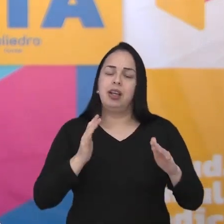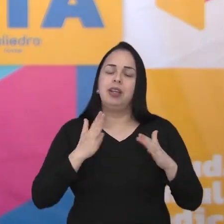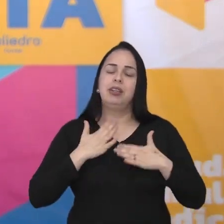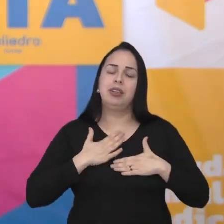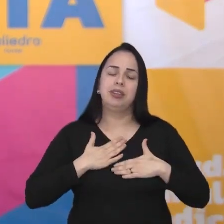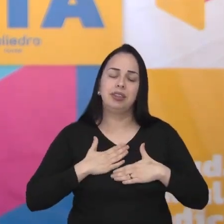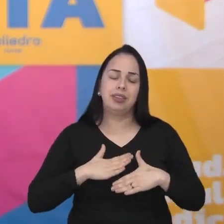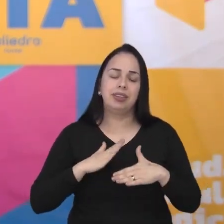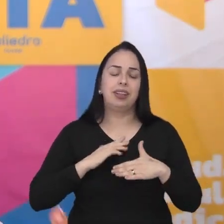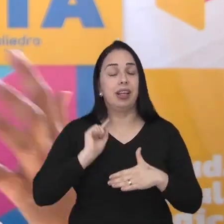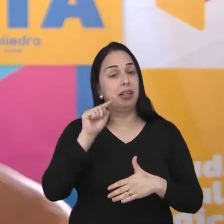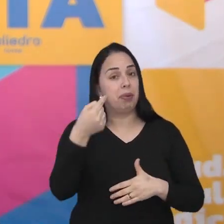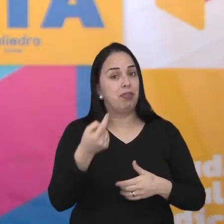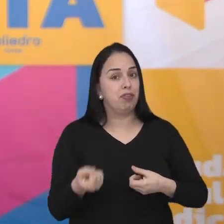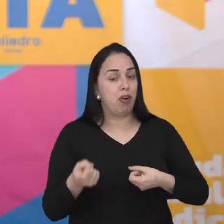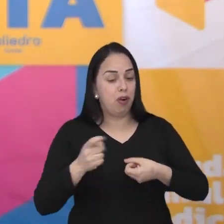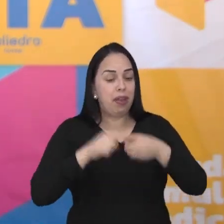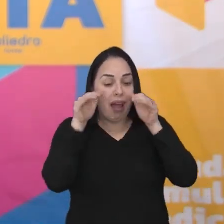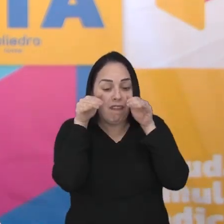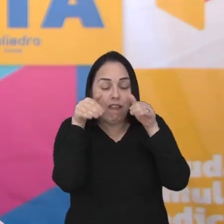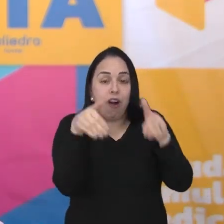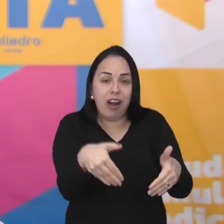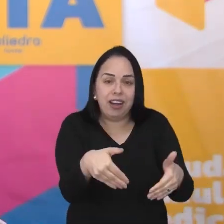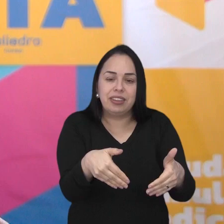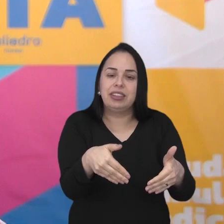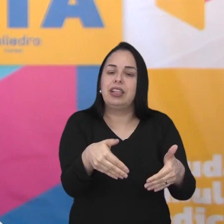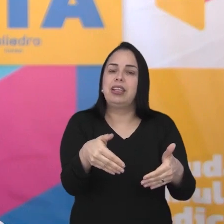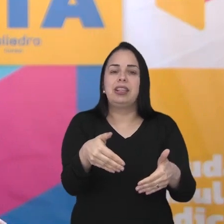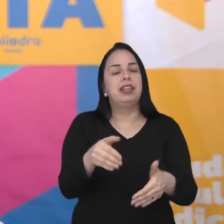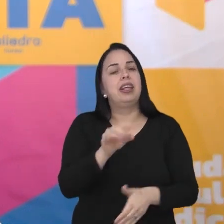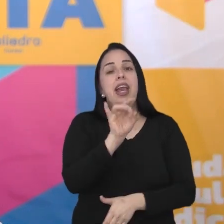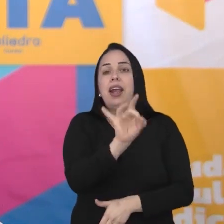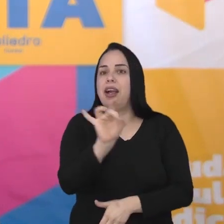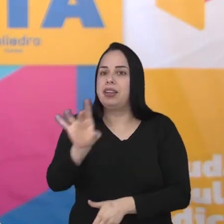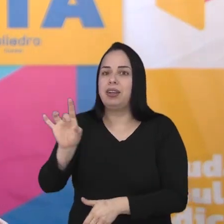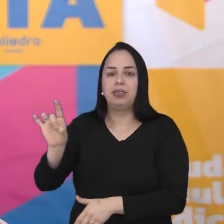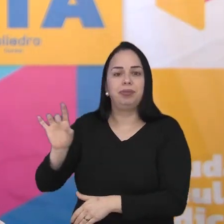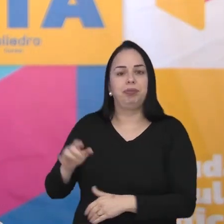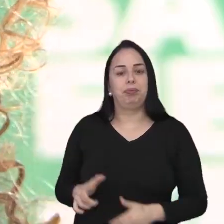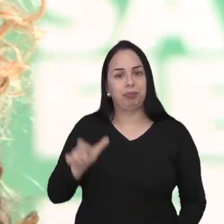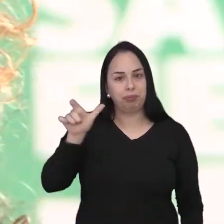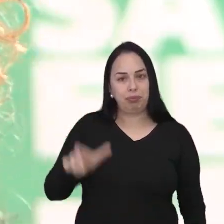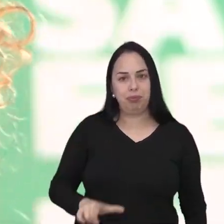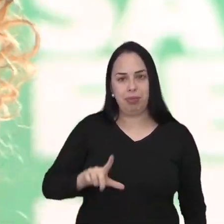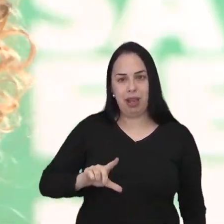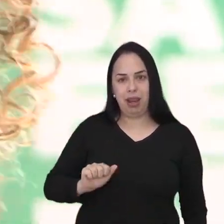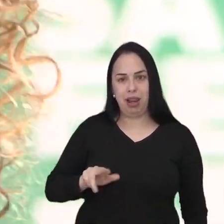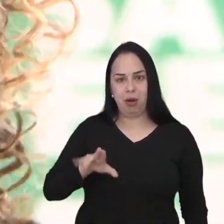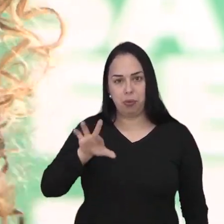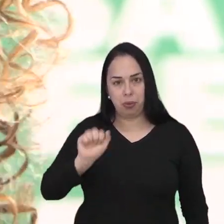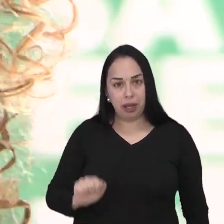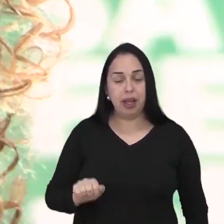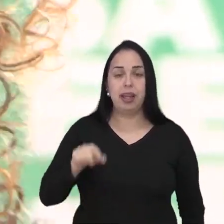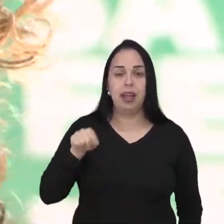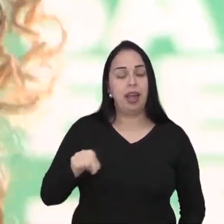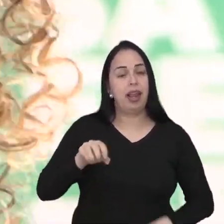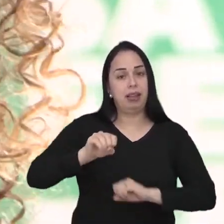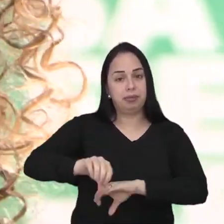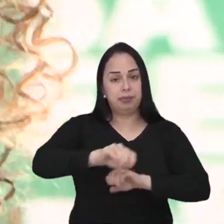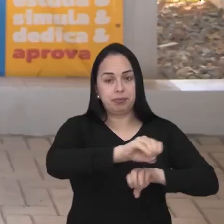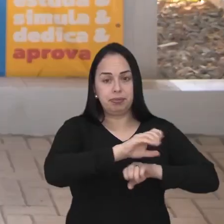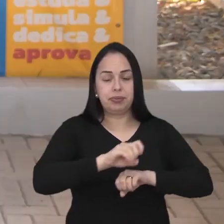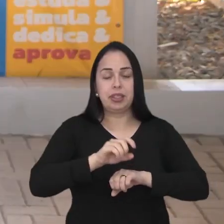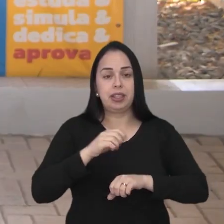respirada, relaxar um pouco, retomar ali a concentração, e isso é muito individualizado. E a Laura, orientadora